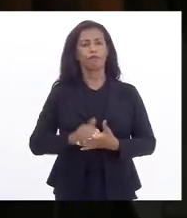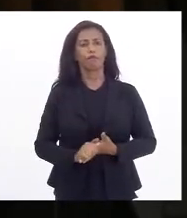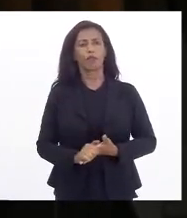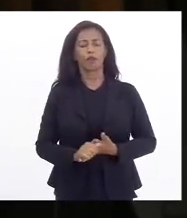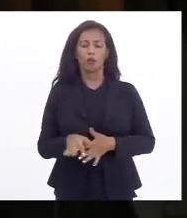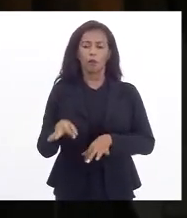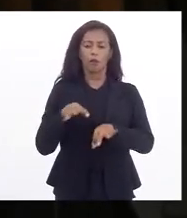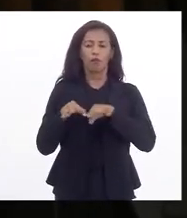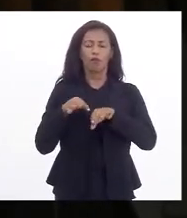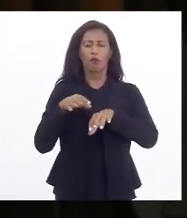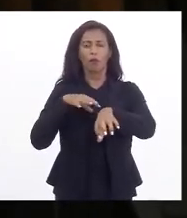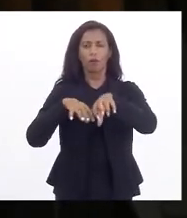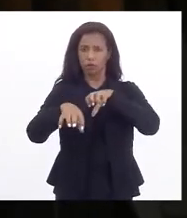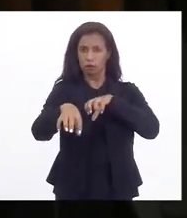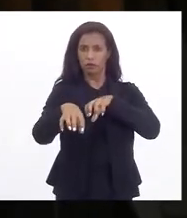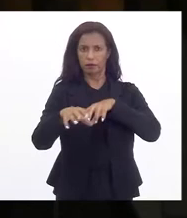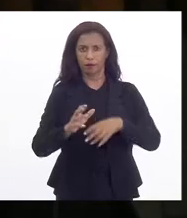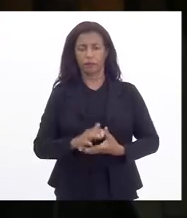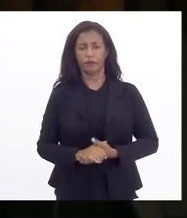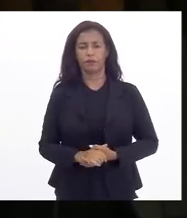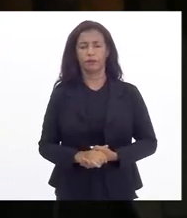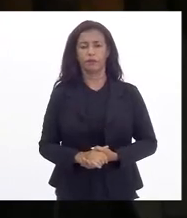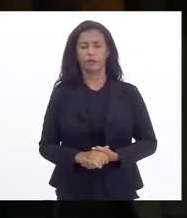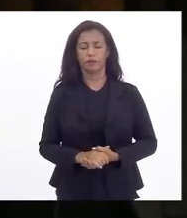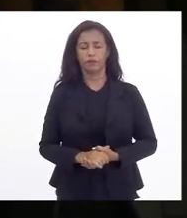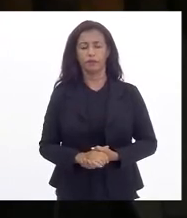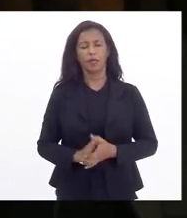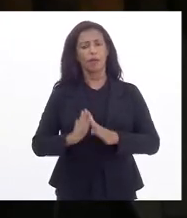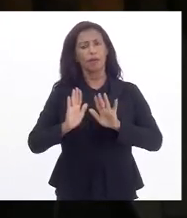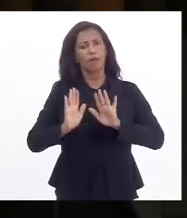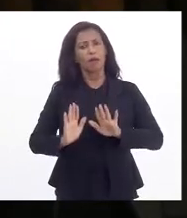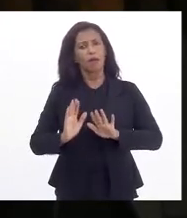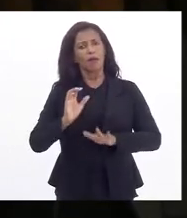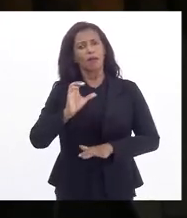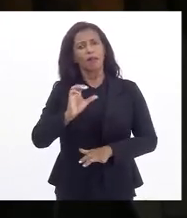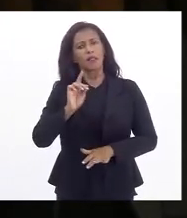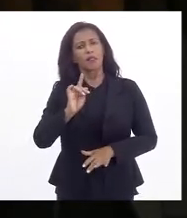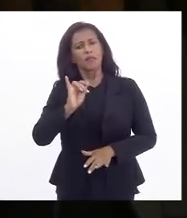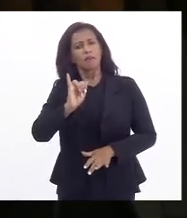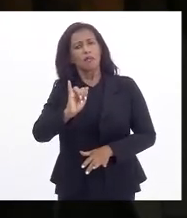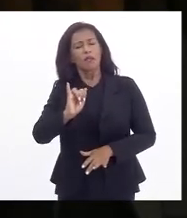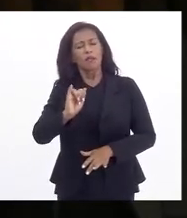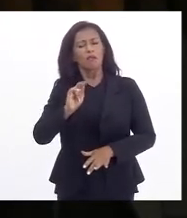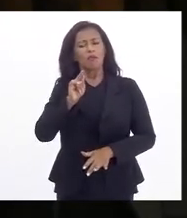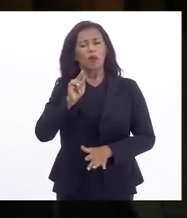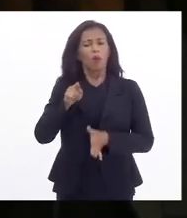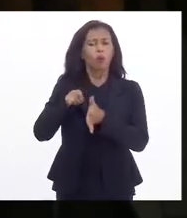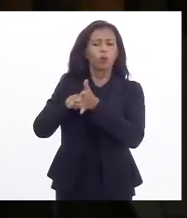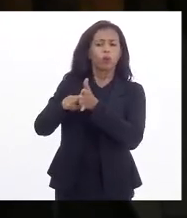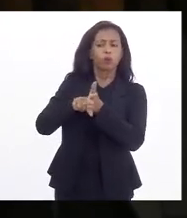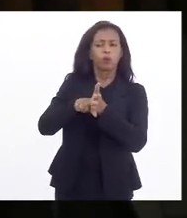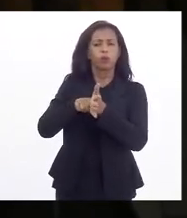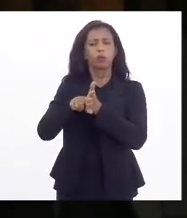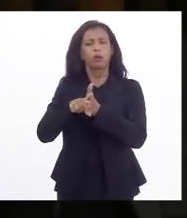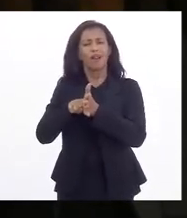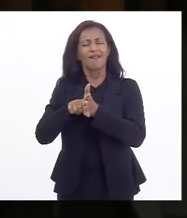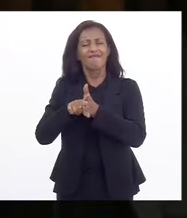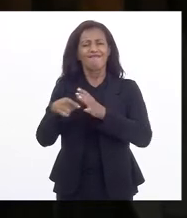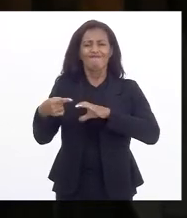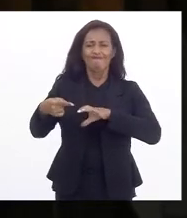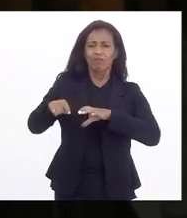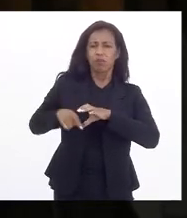sobre a forma remota é mas foi uma CPI muito profícuo e muito